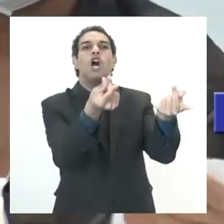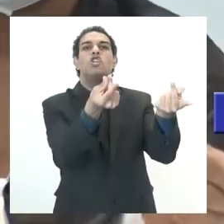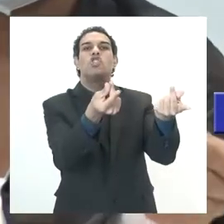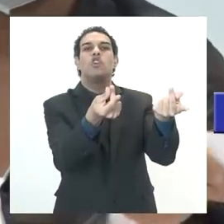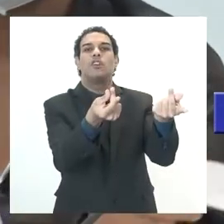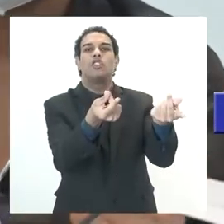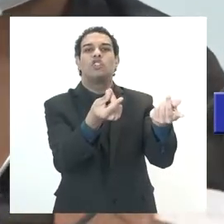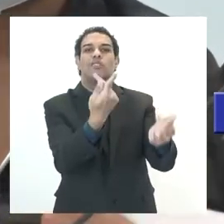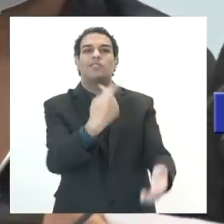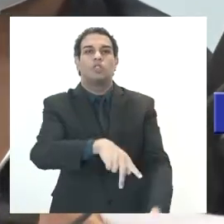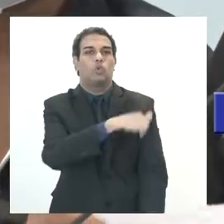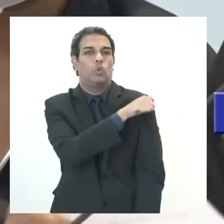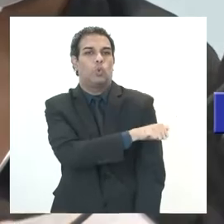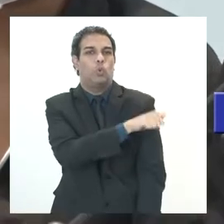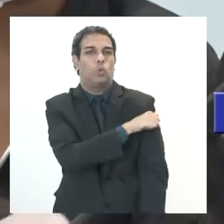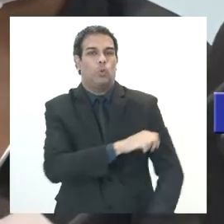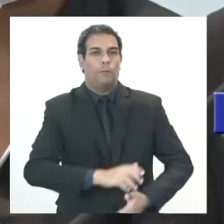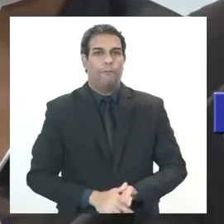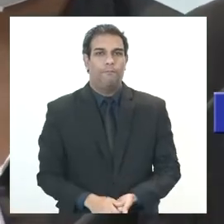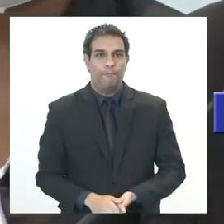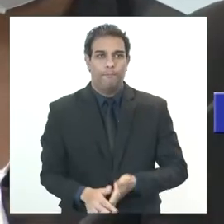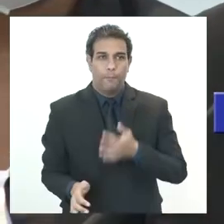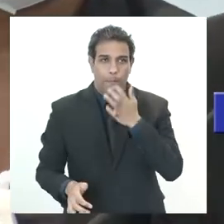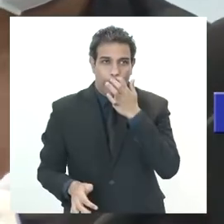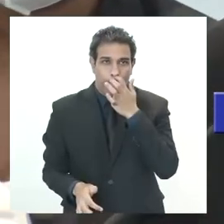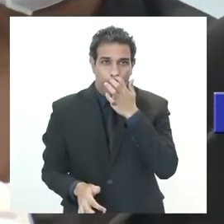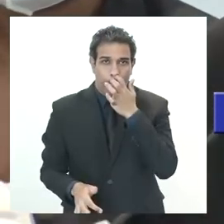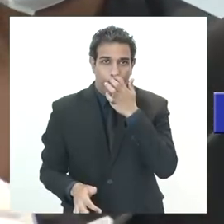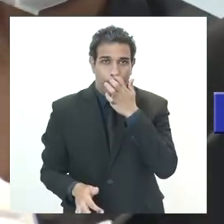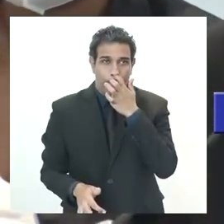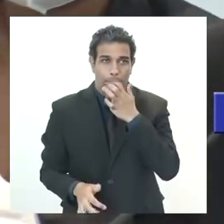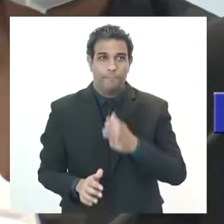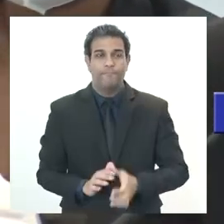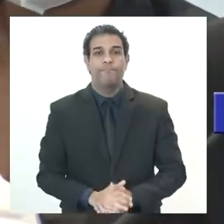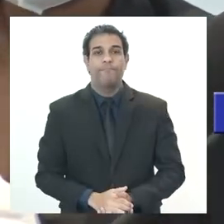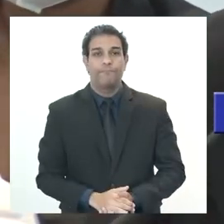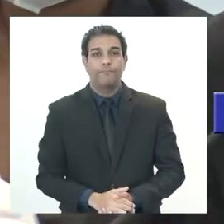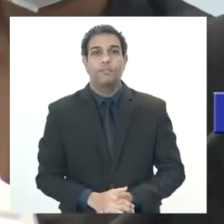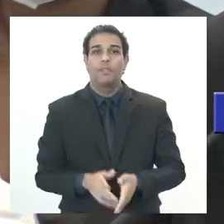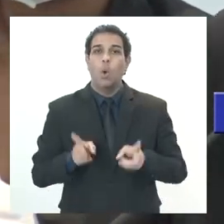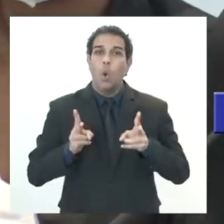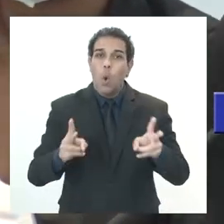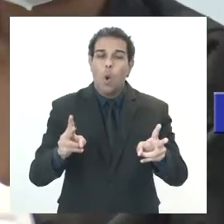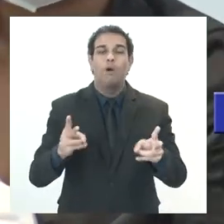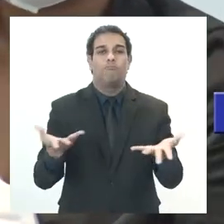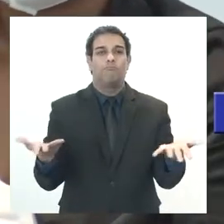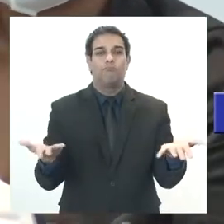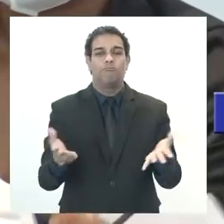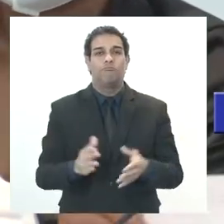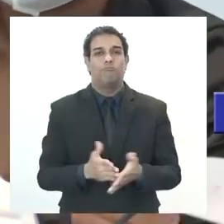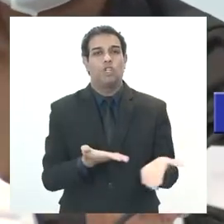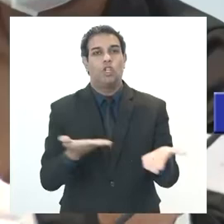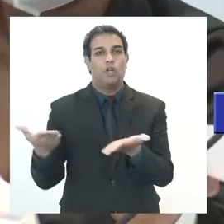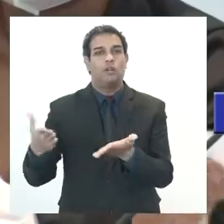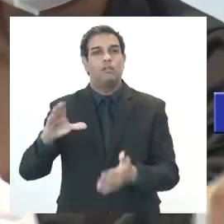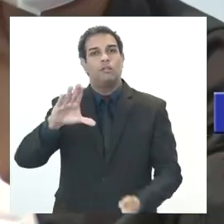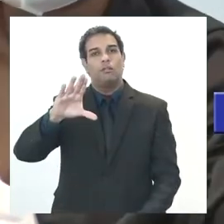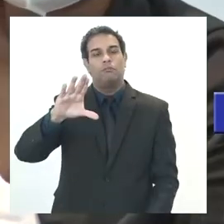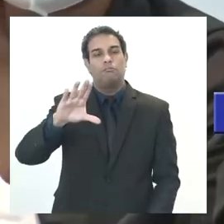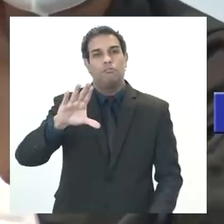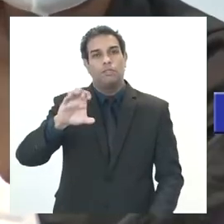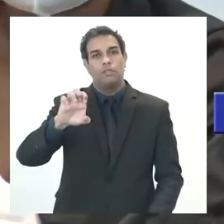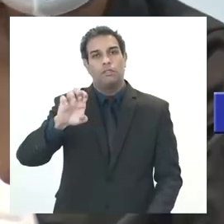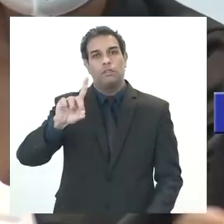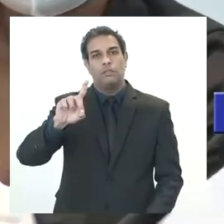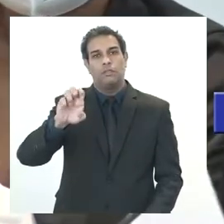vamos lá a dirigir ó tá argila a nossa sociedade né Sempre é impossível atingir lata cidade vamos lá